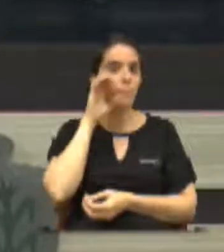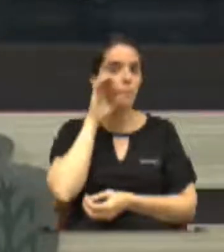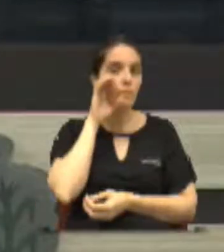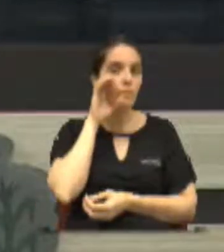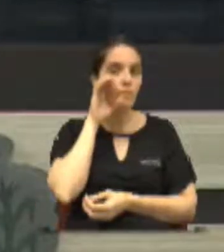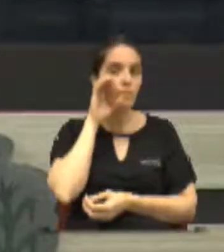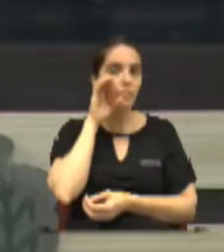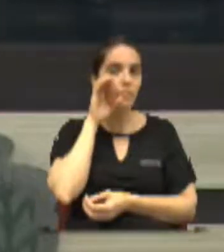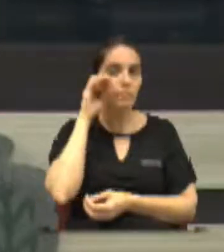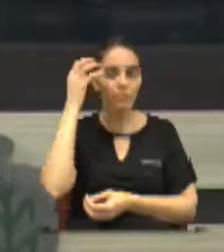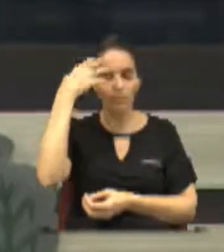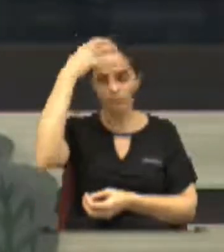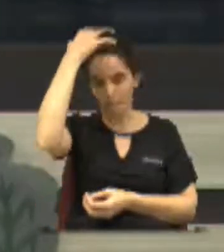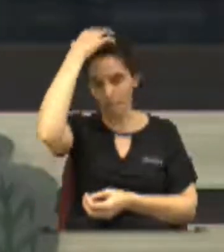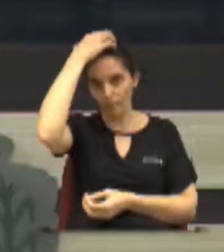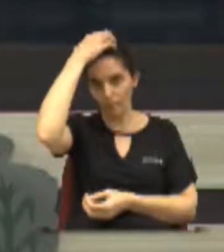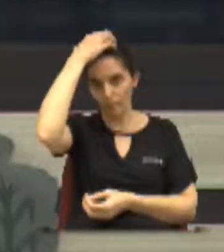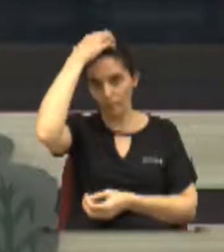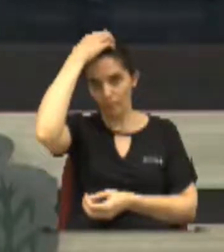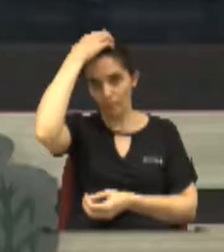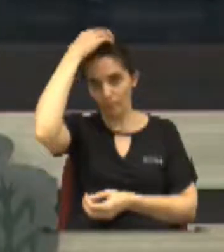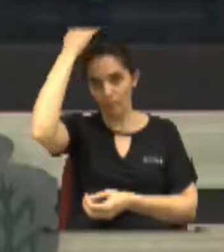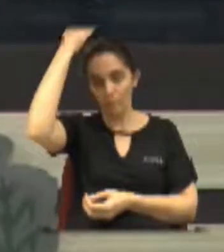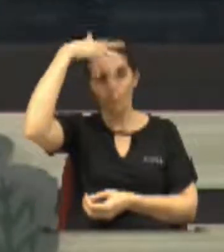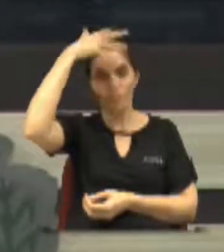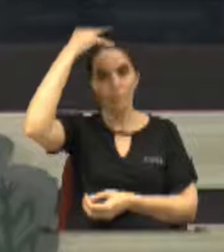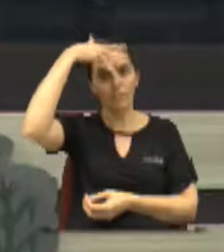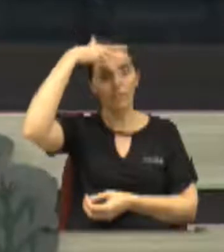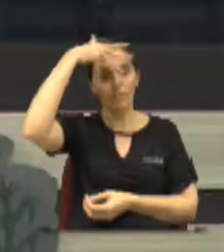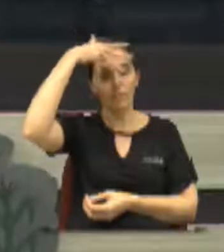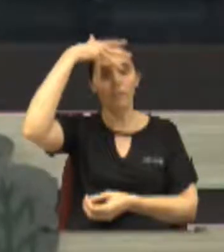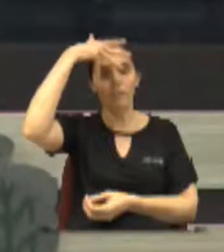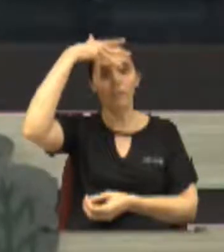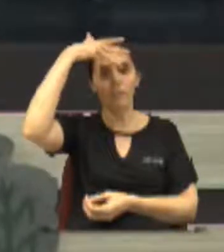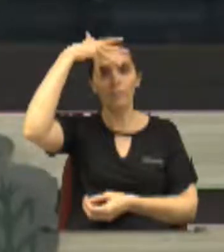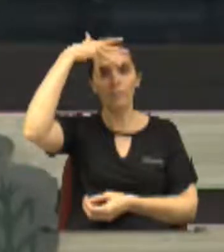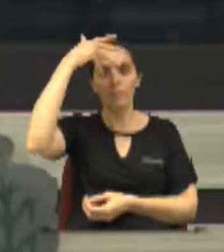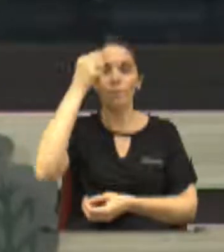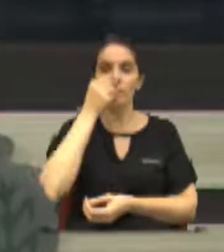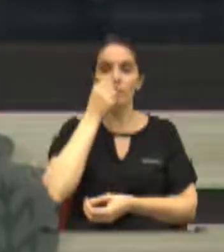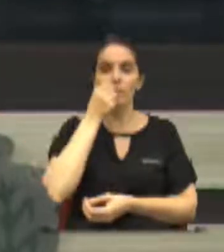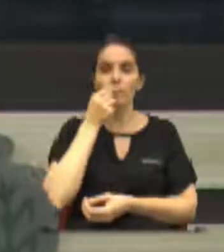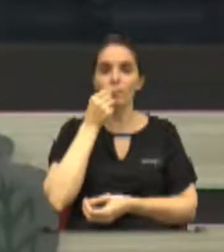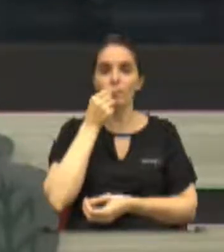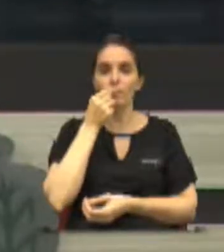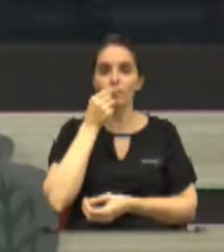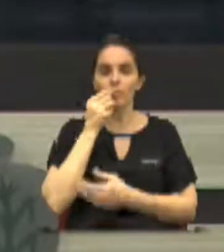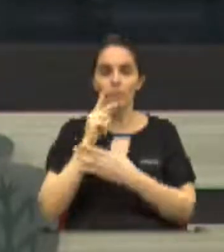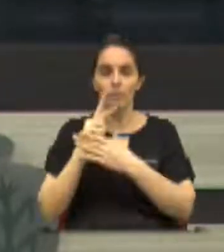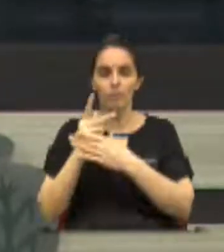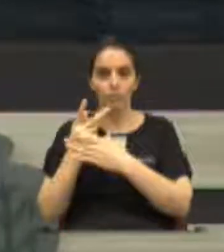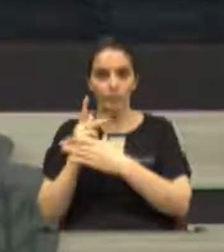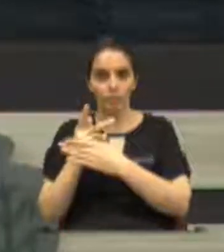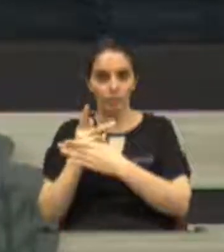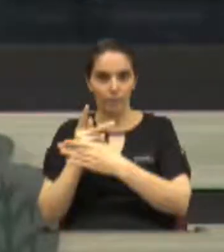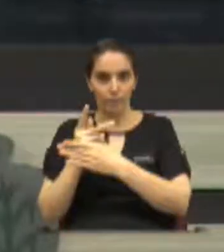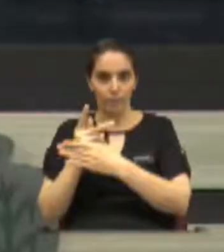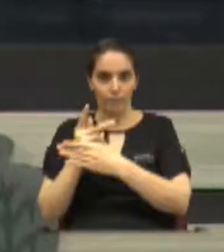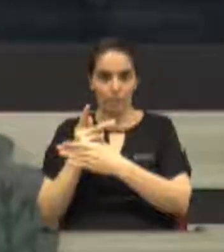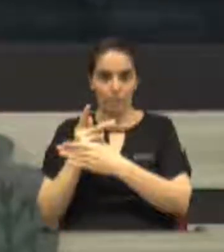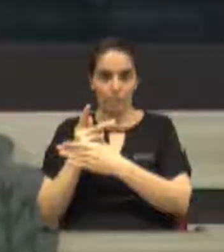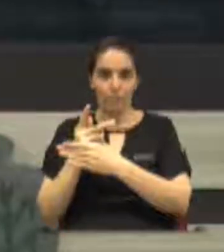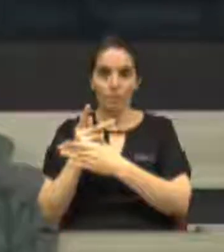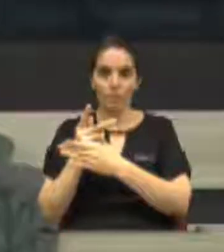Dutra, Darcy Reis de Souza, Érica Cristina Tanque Moia, Estevão Nogueira, Helder Lúcio de Oliveira, Jorge